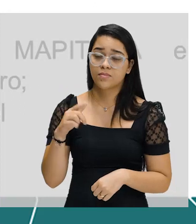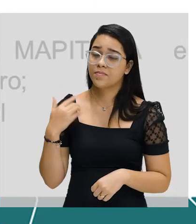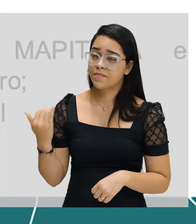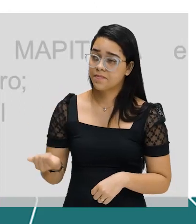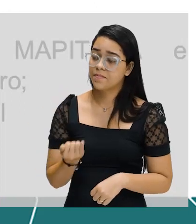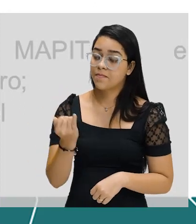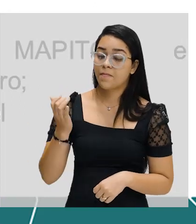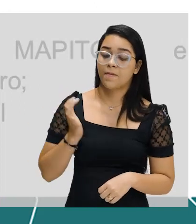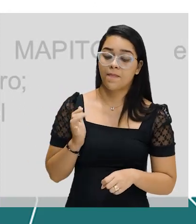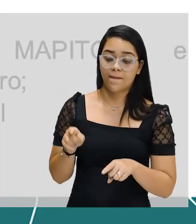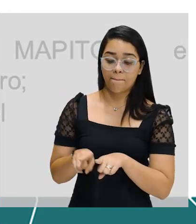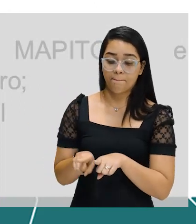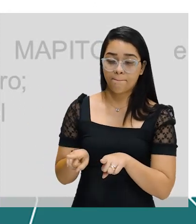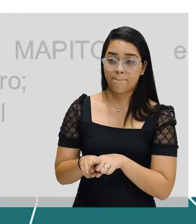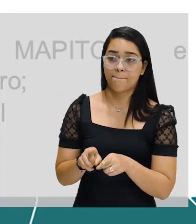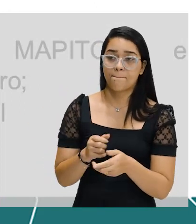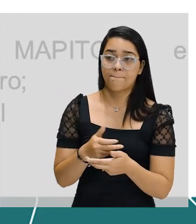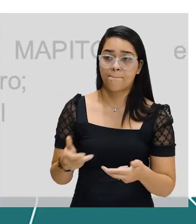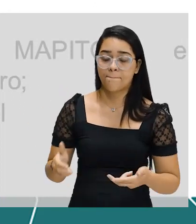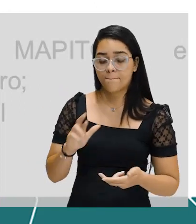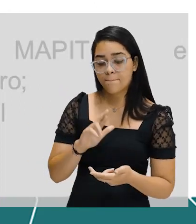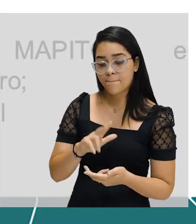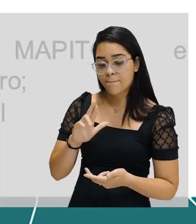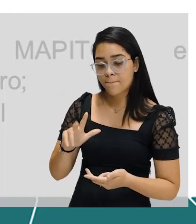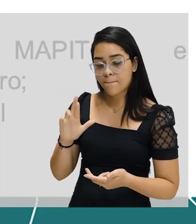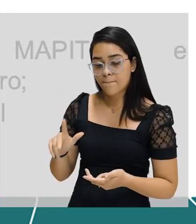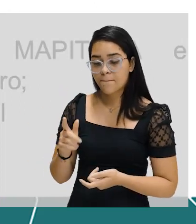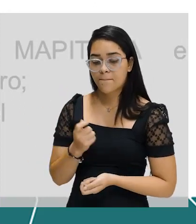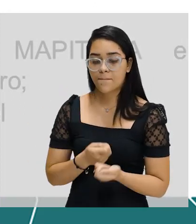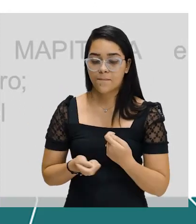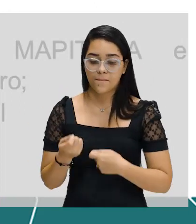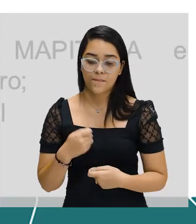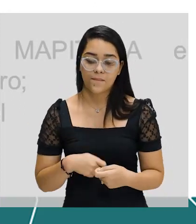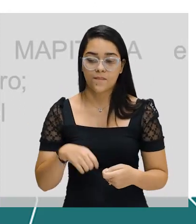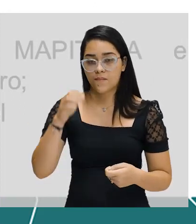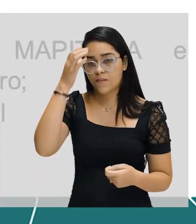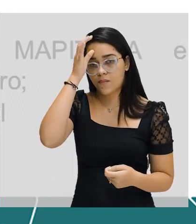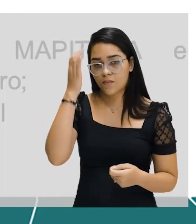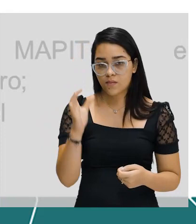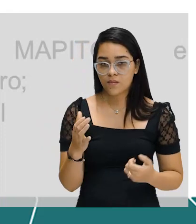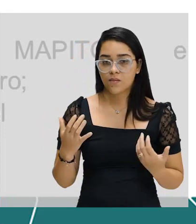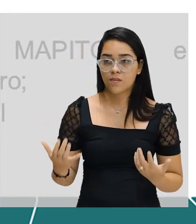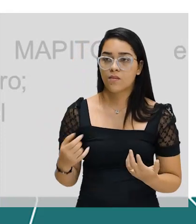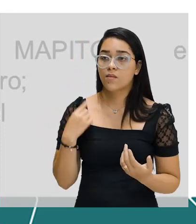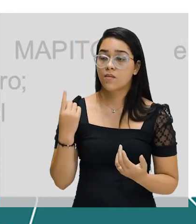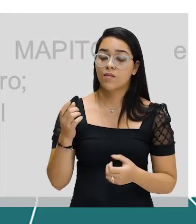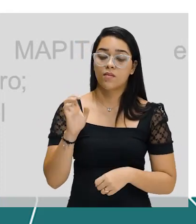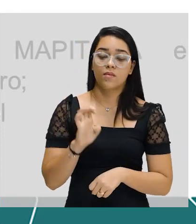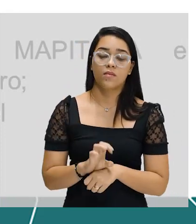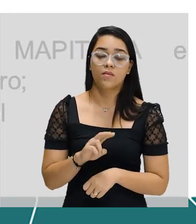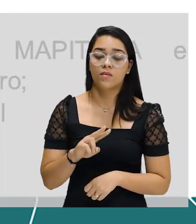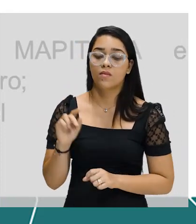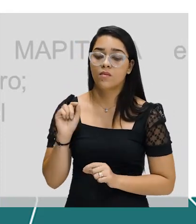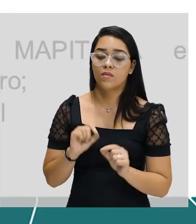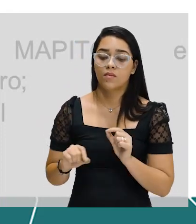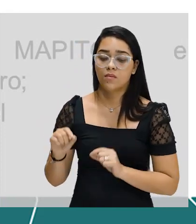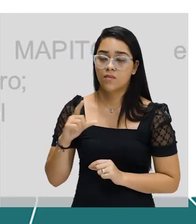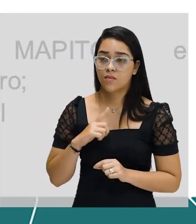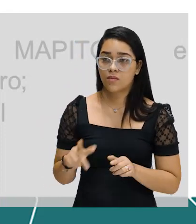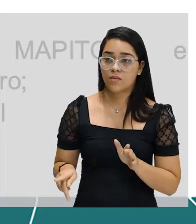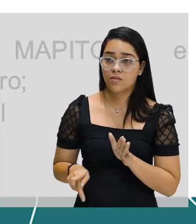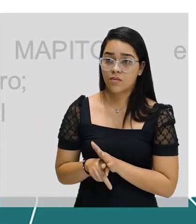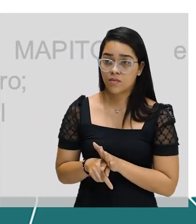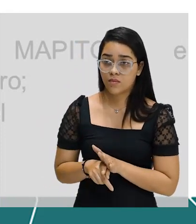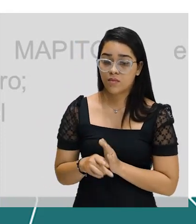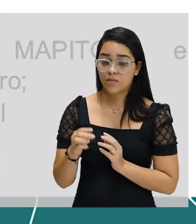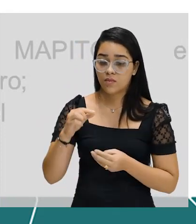extremamente rico, né, um estado com muita diversidade econômica, cultural, tá certo? O nosso estado ele vai ter presença das